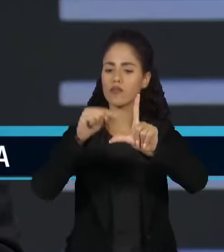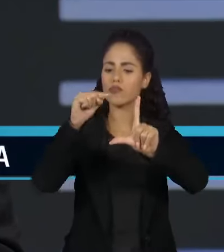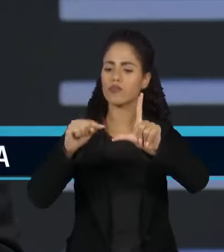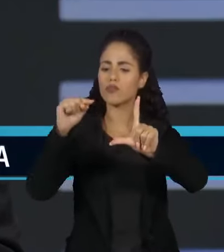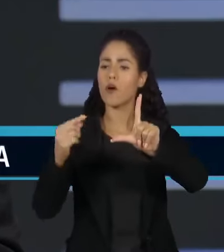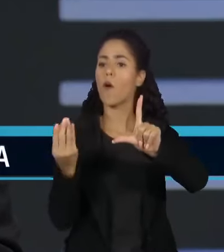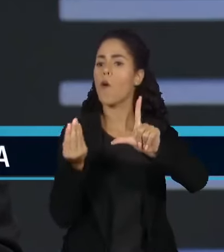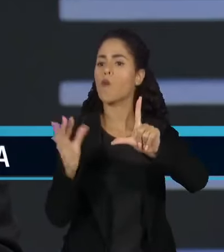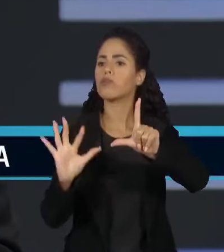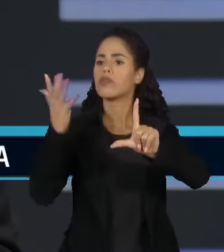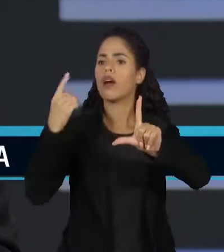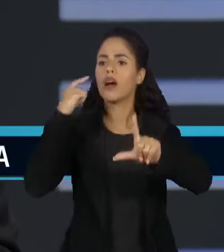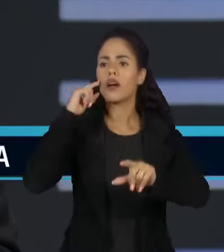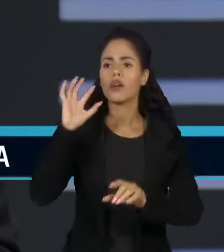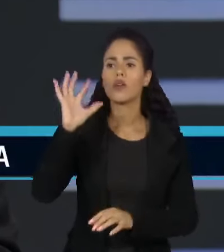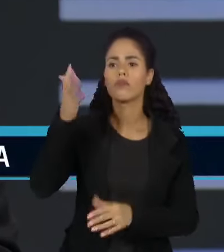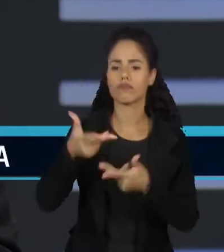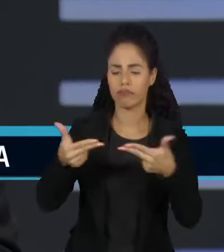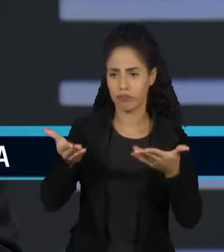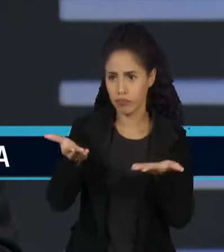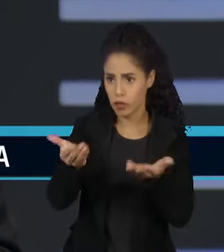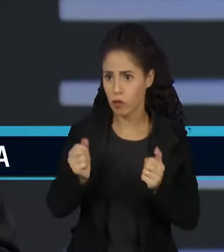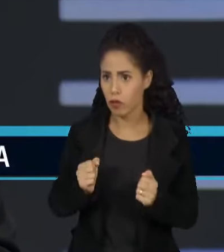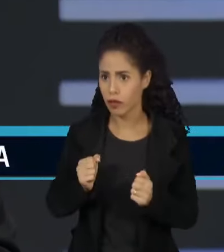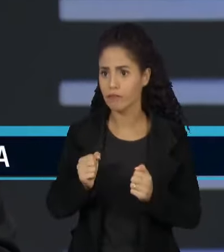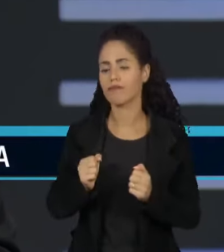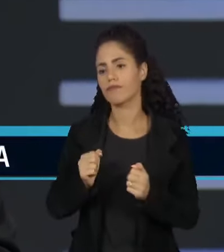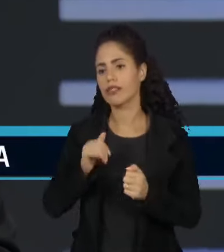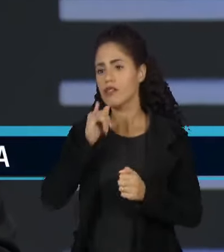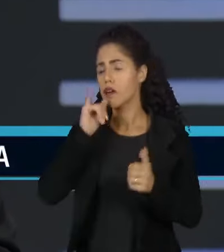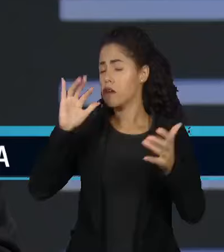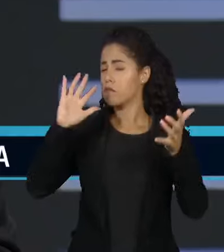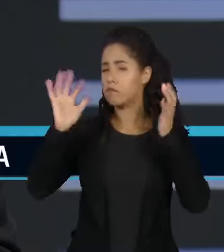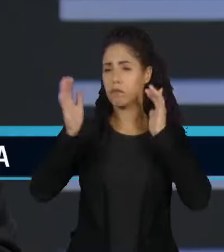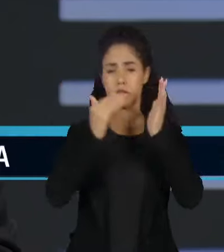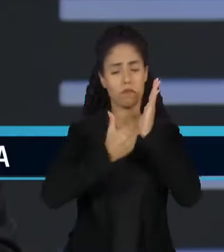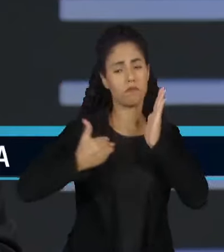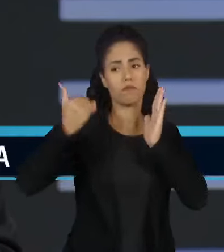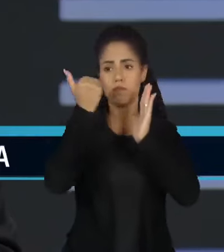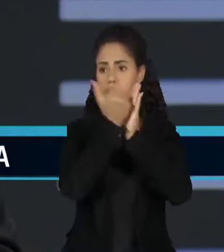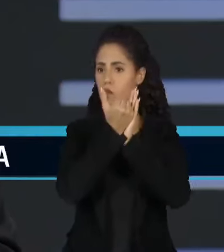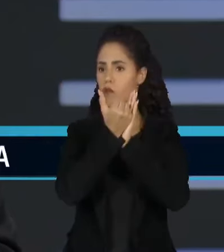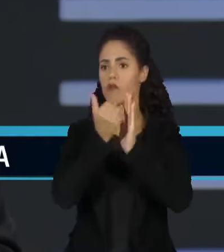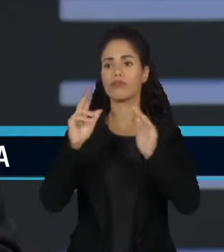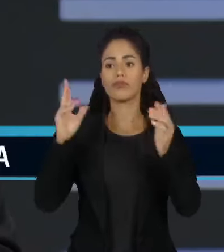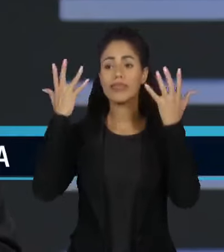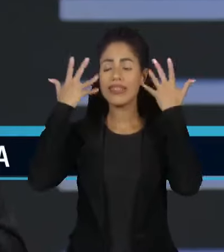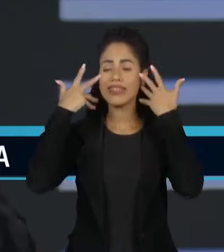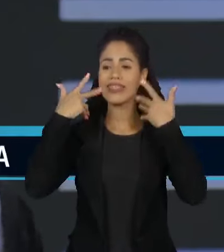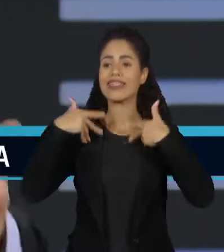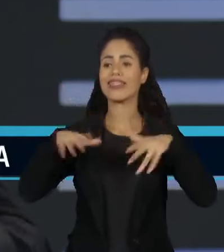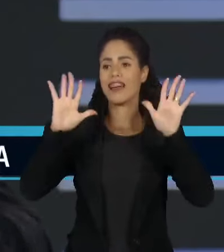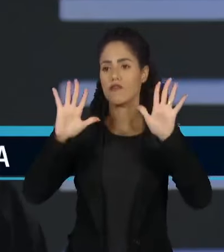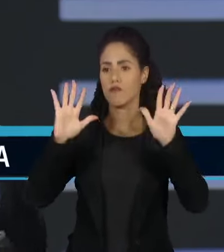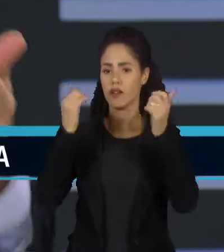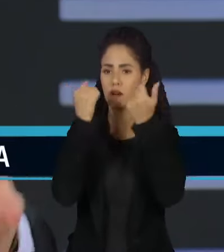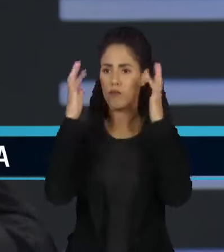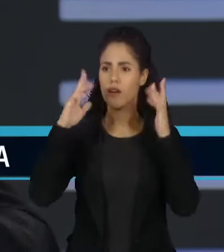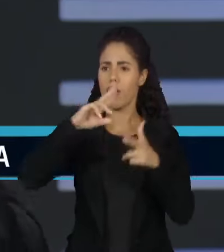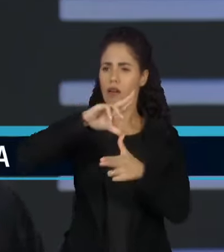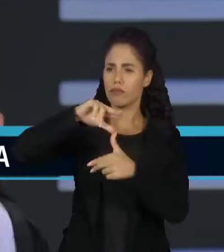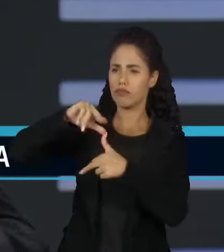de incidência desses efeitos extremados da natureza, né?